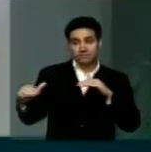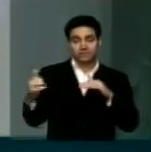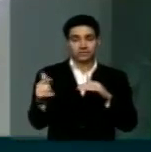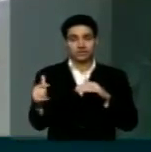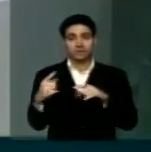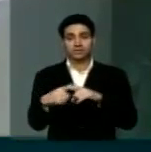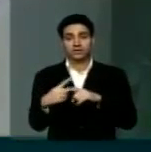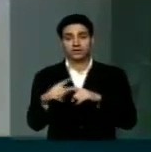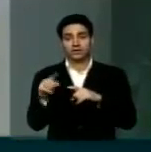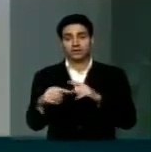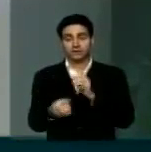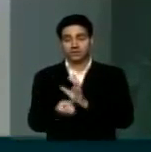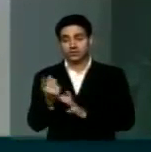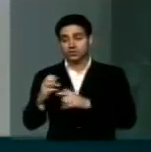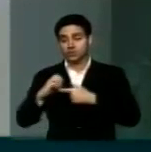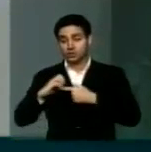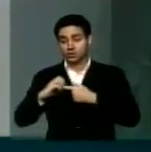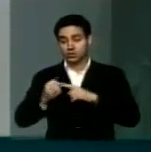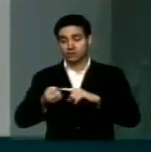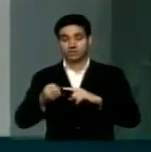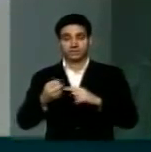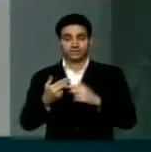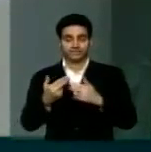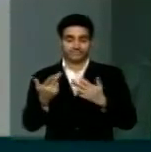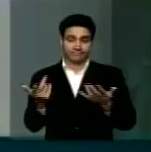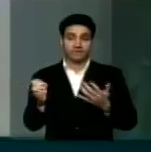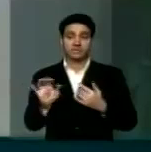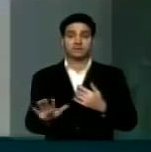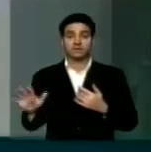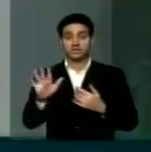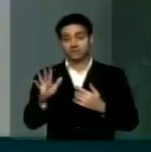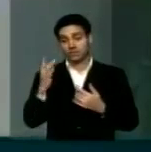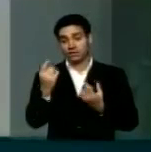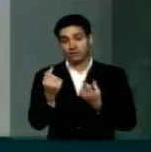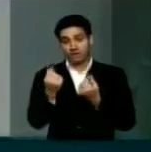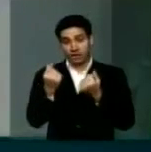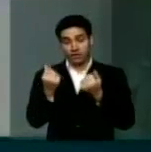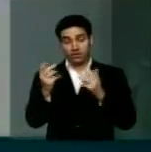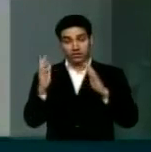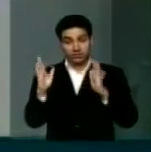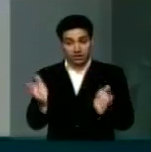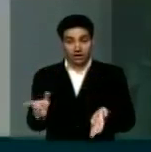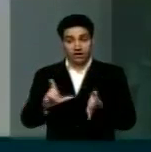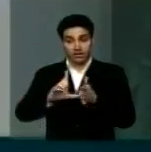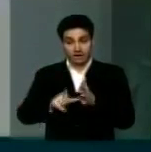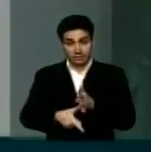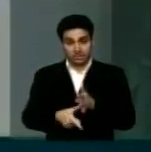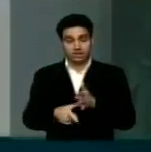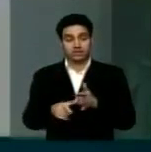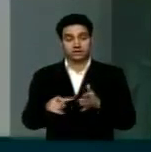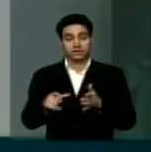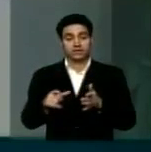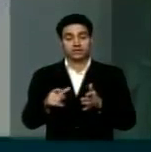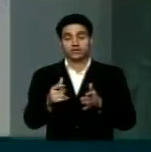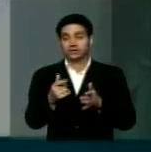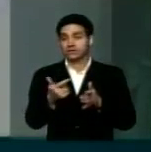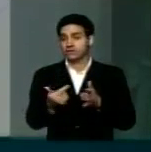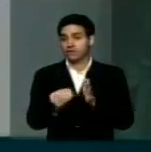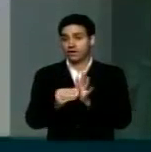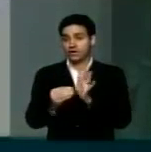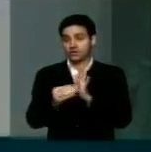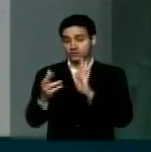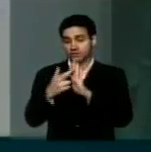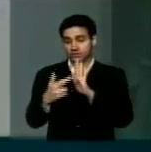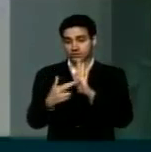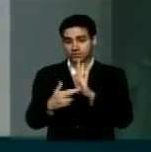relacionado à produção da cultura do feijão. Em linhas gerais, os preços estão defasados. Há